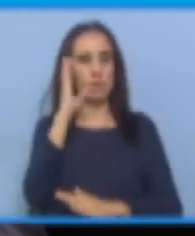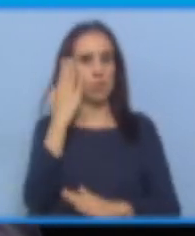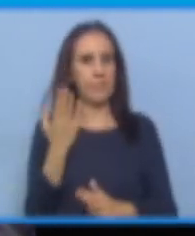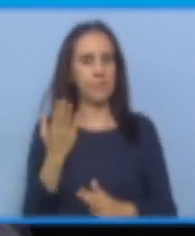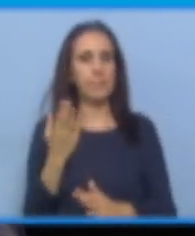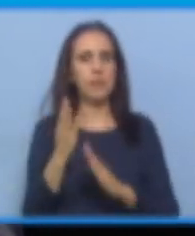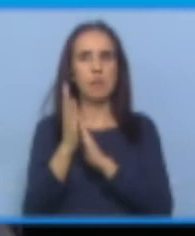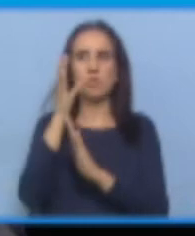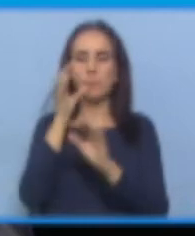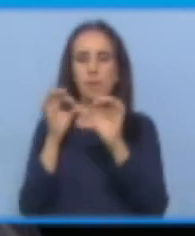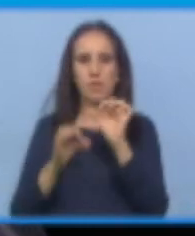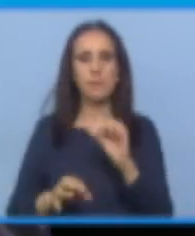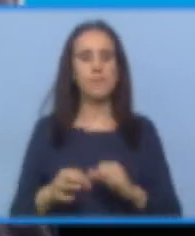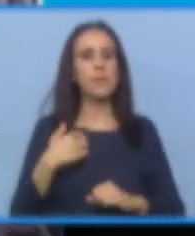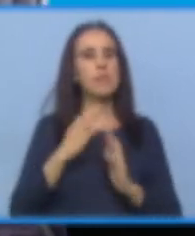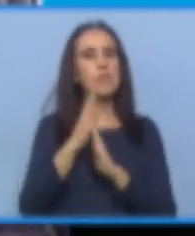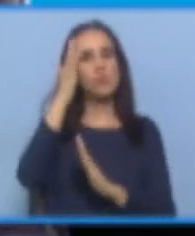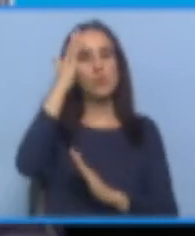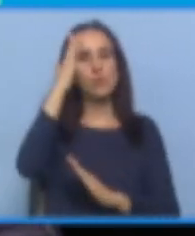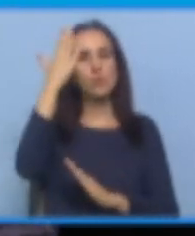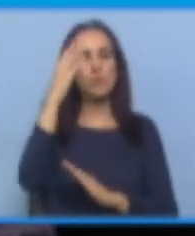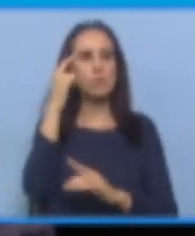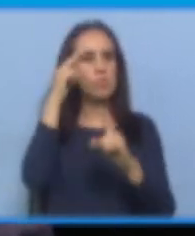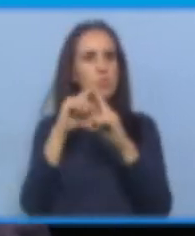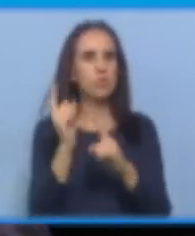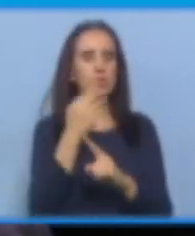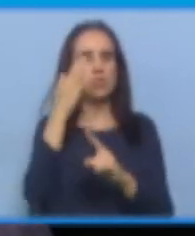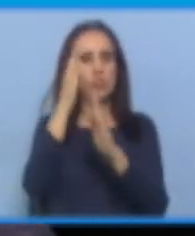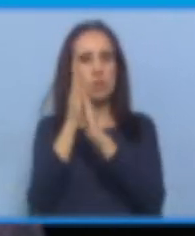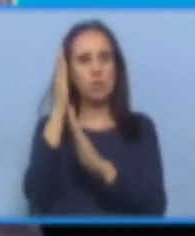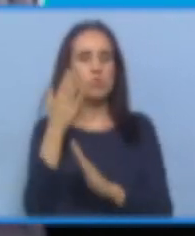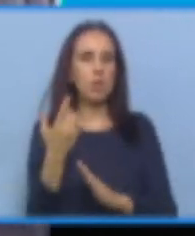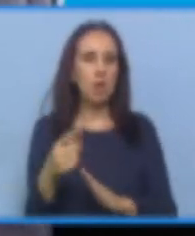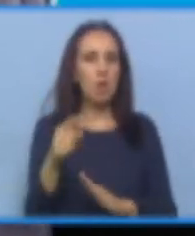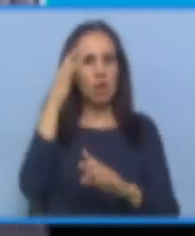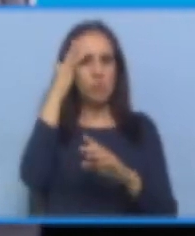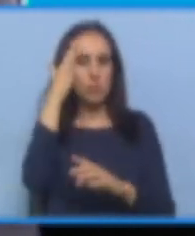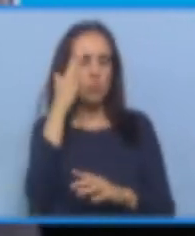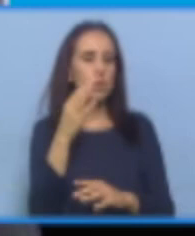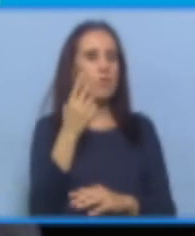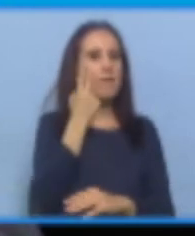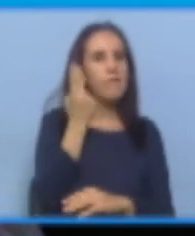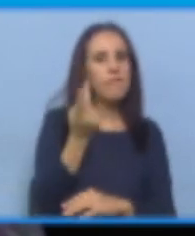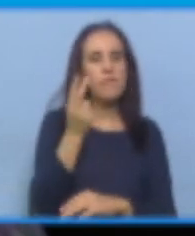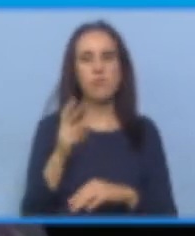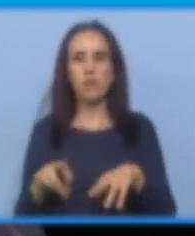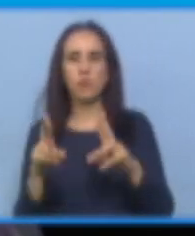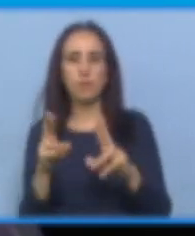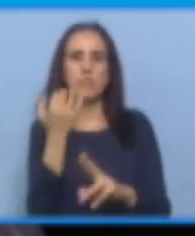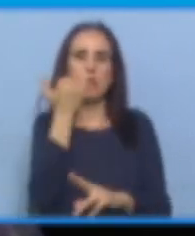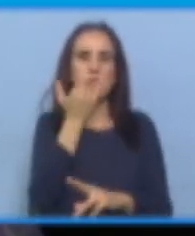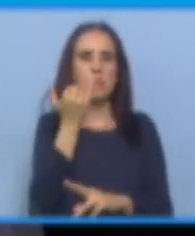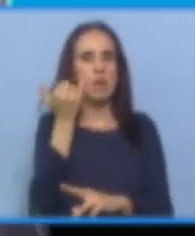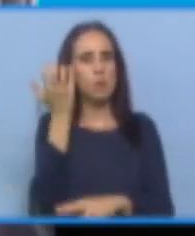A Palavra de Deus, o grande sonho de Deus para todos, a cultura da vida, a cultura da esperança, a cultura da alegria. Portanto, são